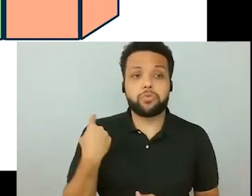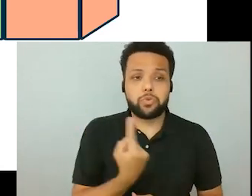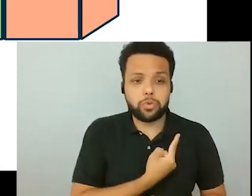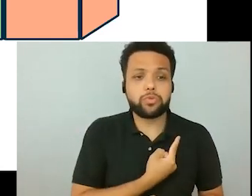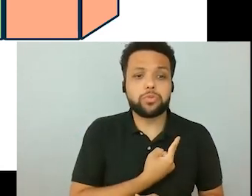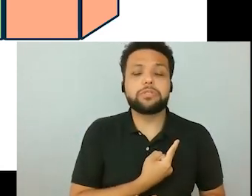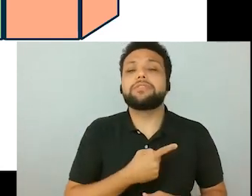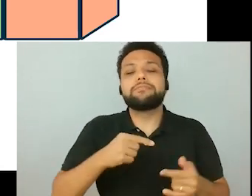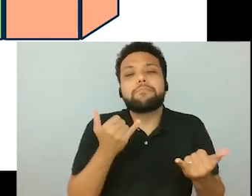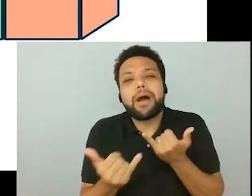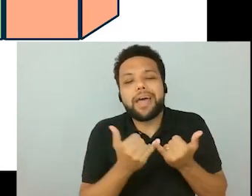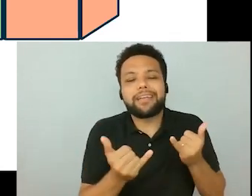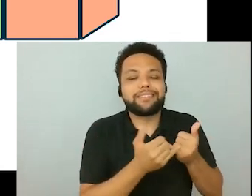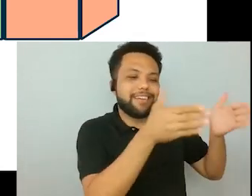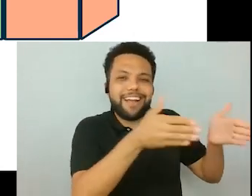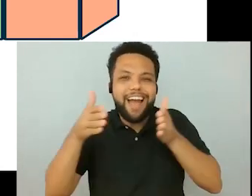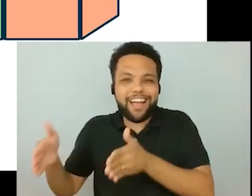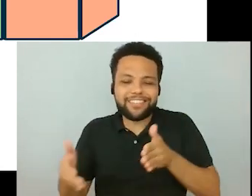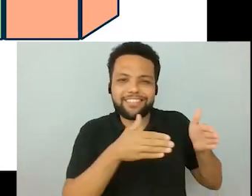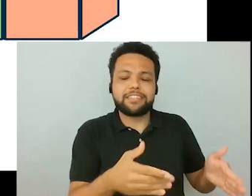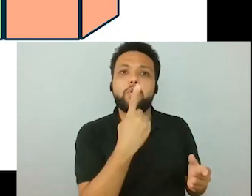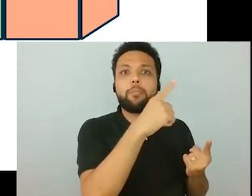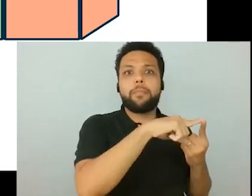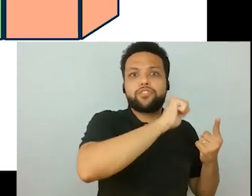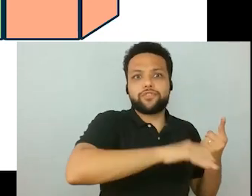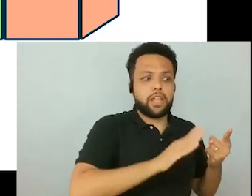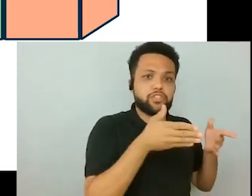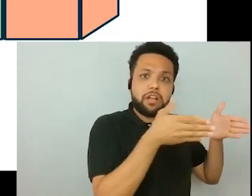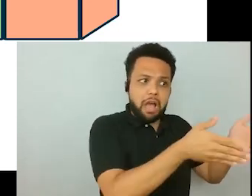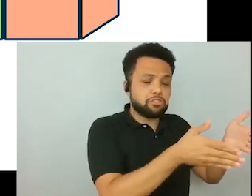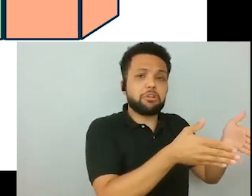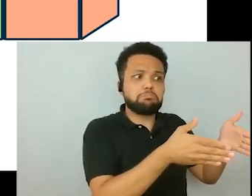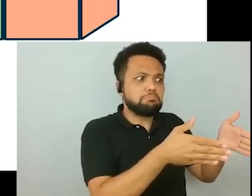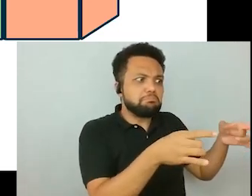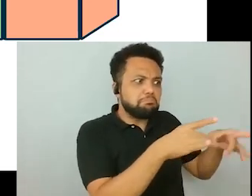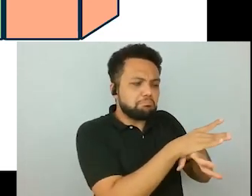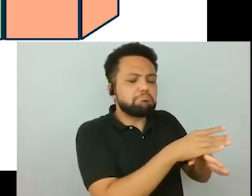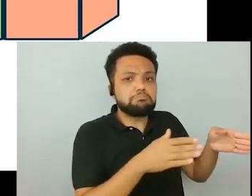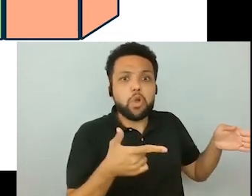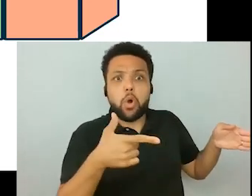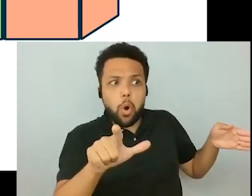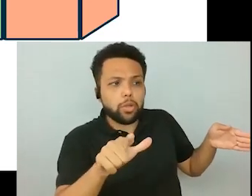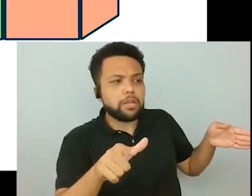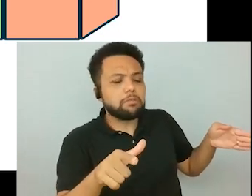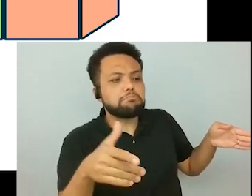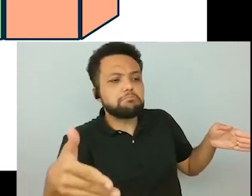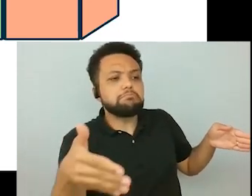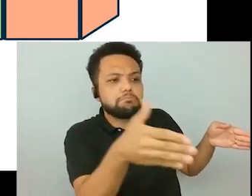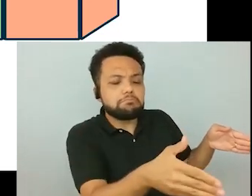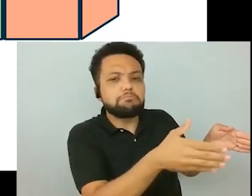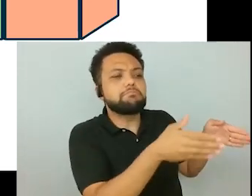desempilhar de caixas. Uma atividade é uma caixa, tu completa ela para que a outra possa ser desempilhada, a outra que está